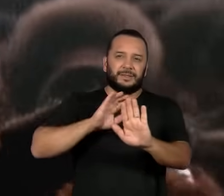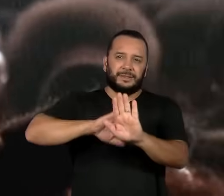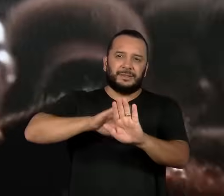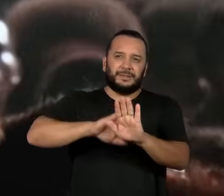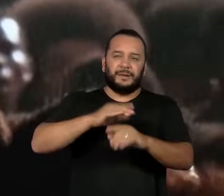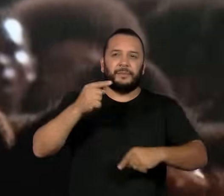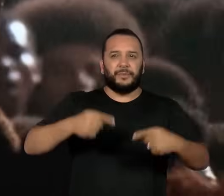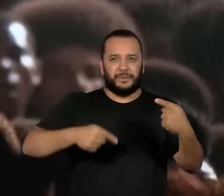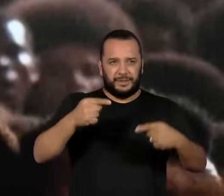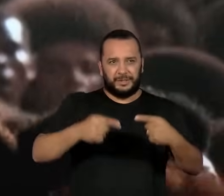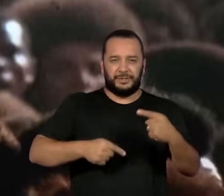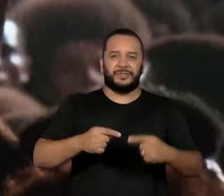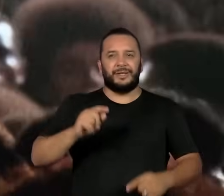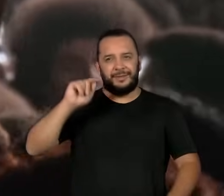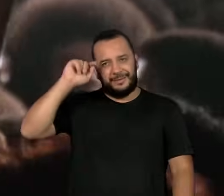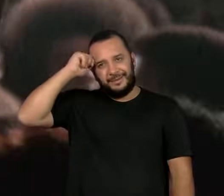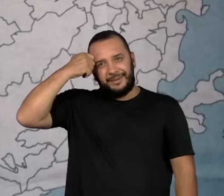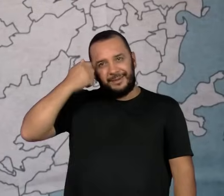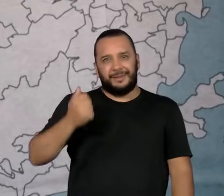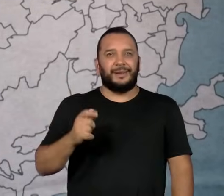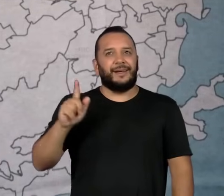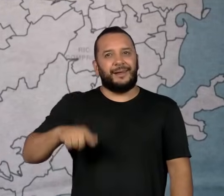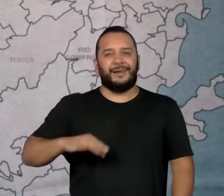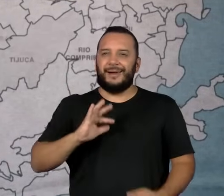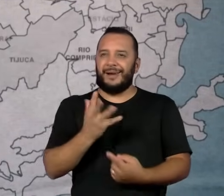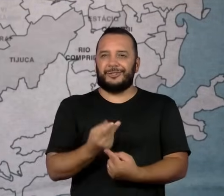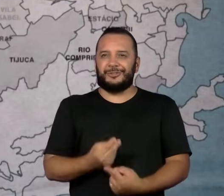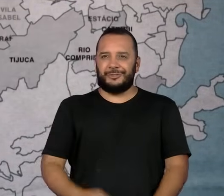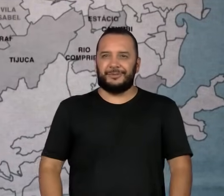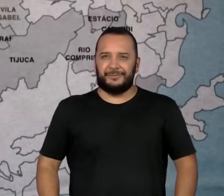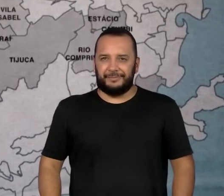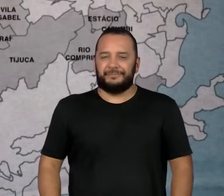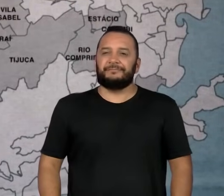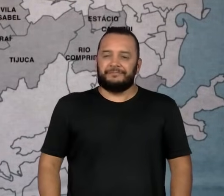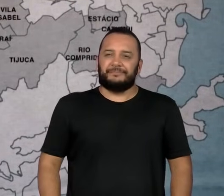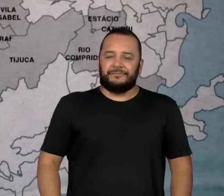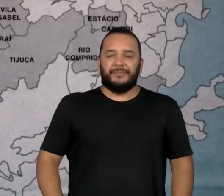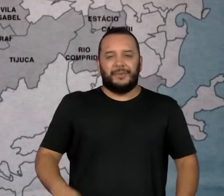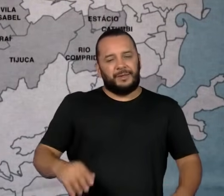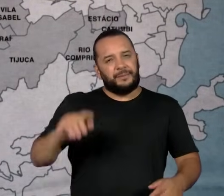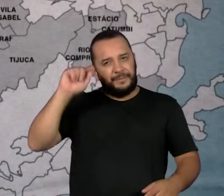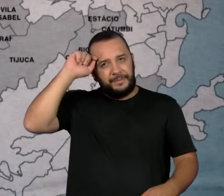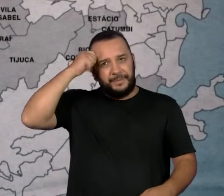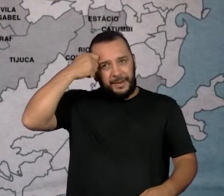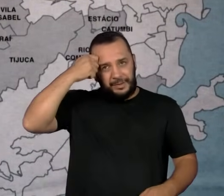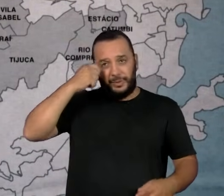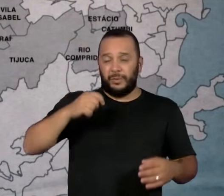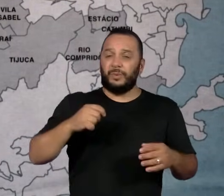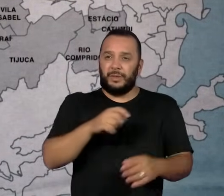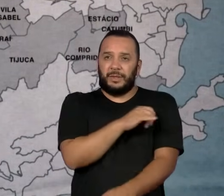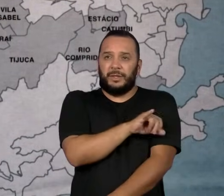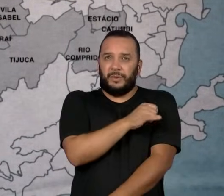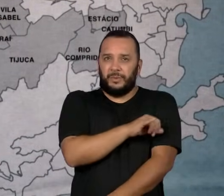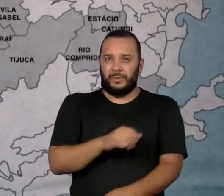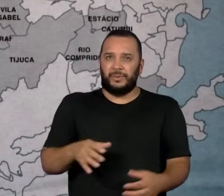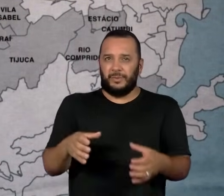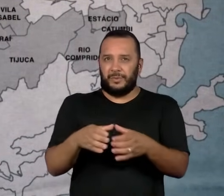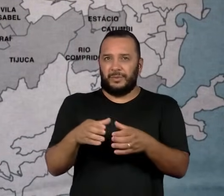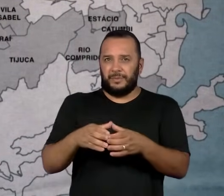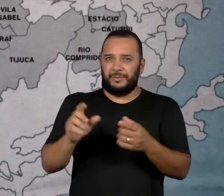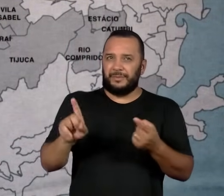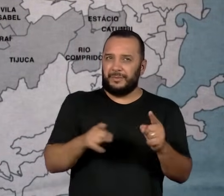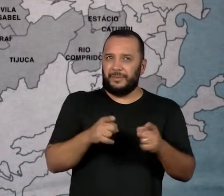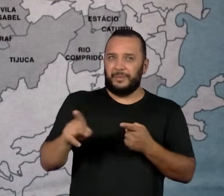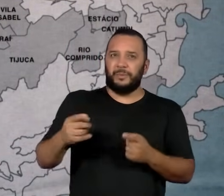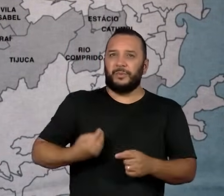trás, negra, isso daí é uma arte. O Black Rio mudou a vida de muita gente, então é bom, né, reencontrar